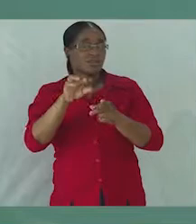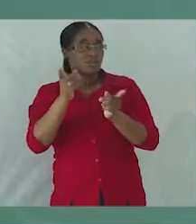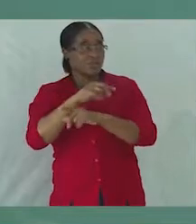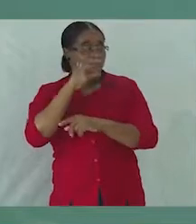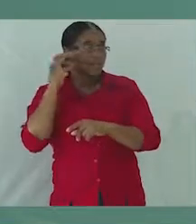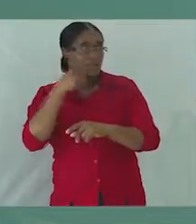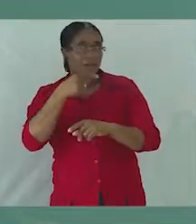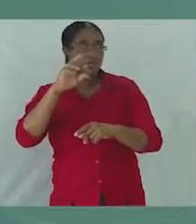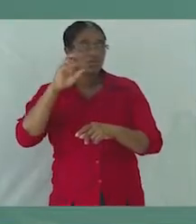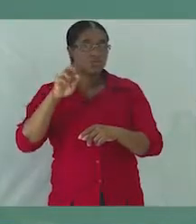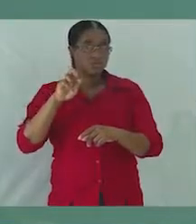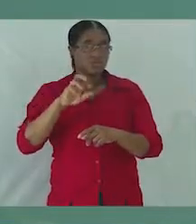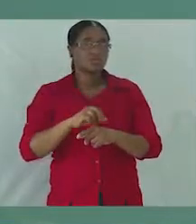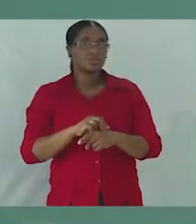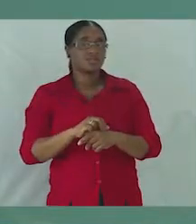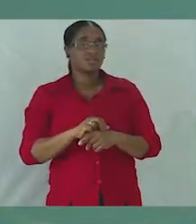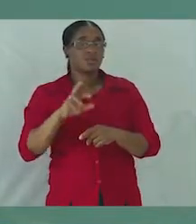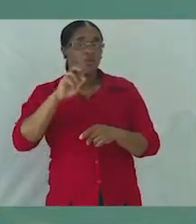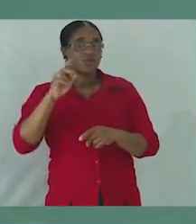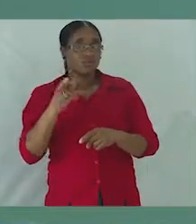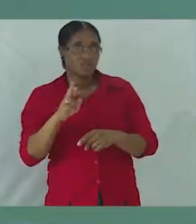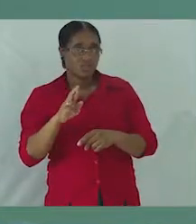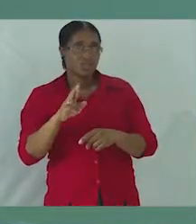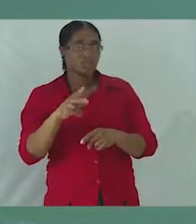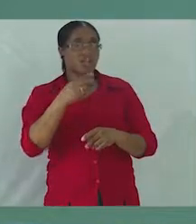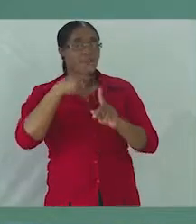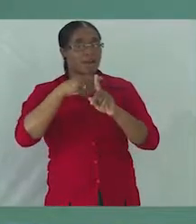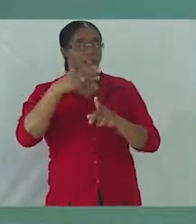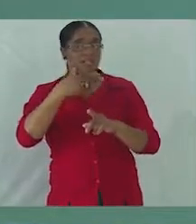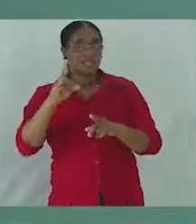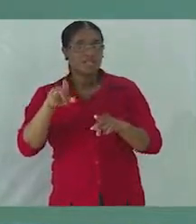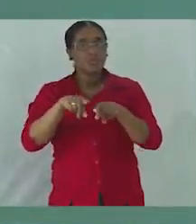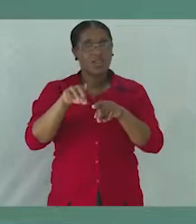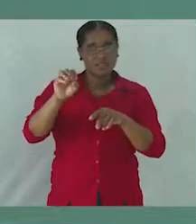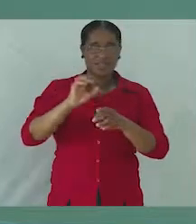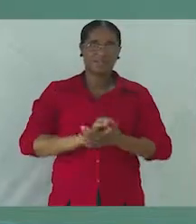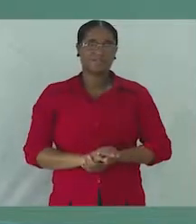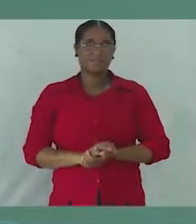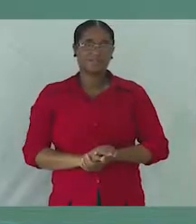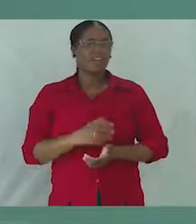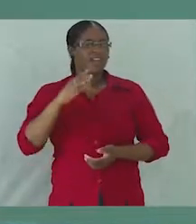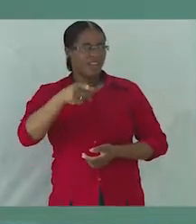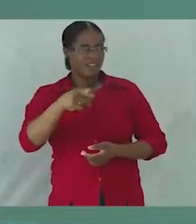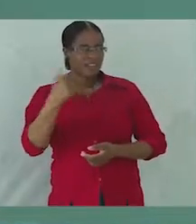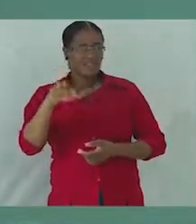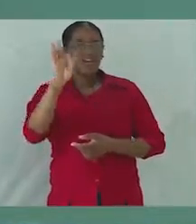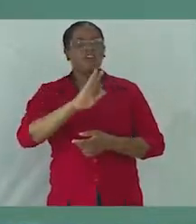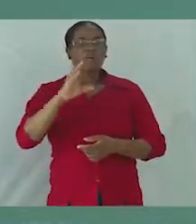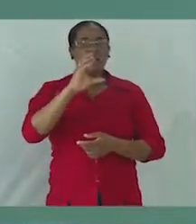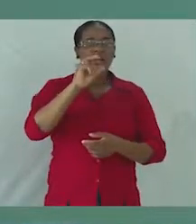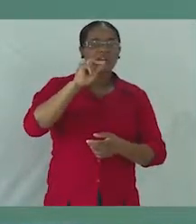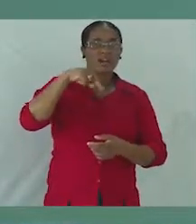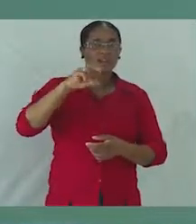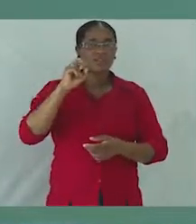menos 8x, mais 16, igual a zero. Ora, aqui não está na forma canónica, porque